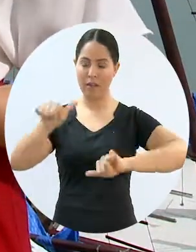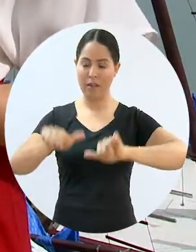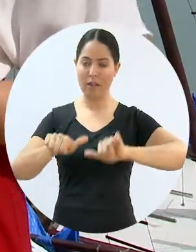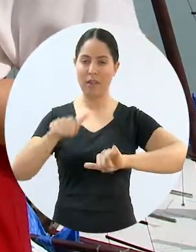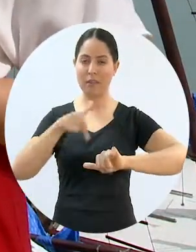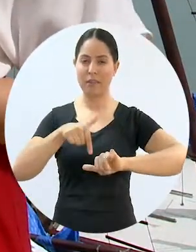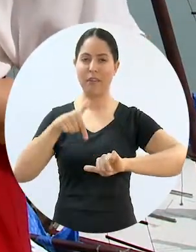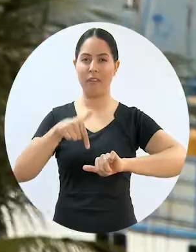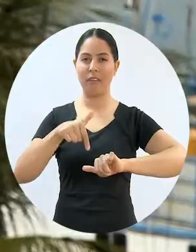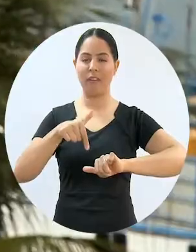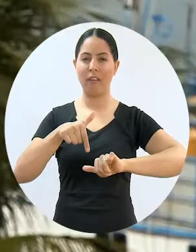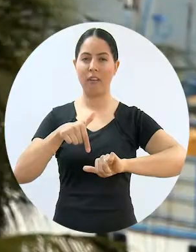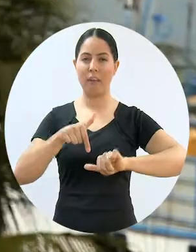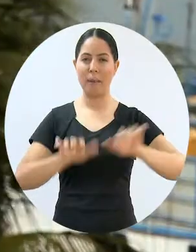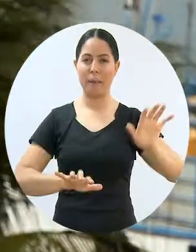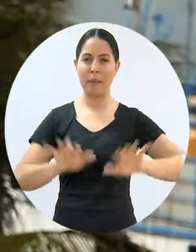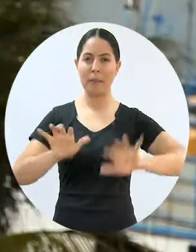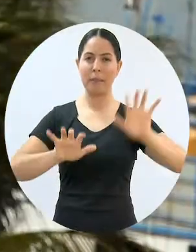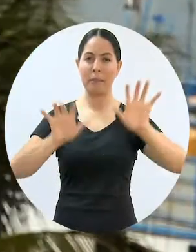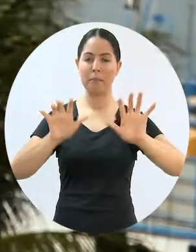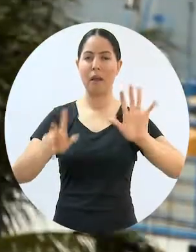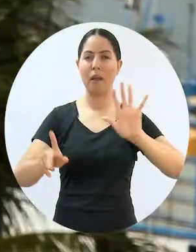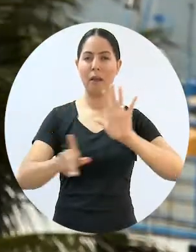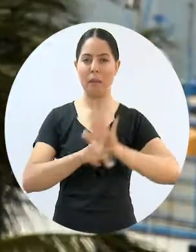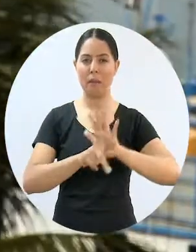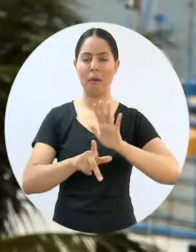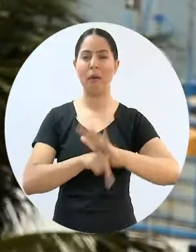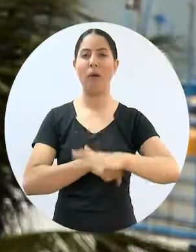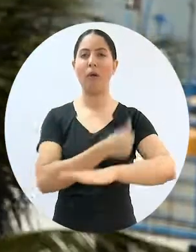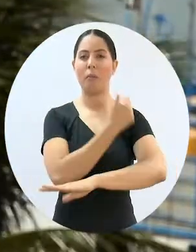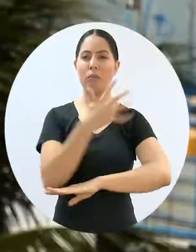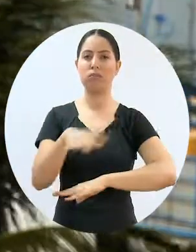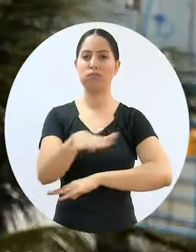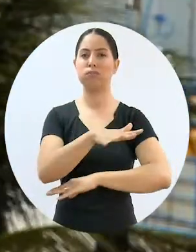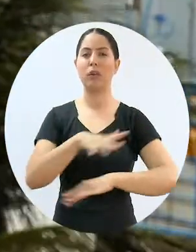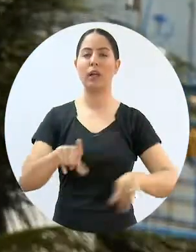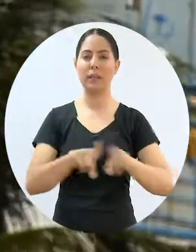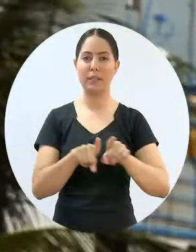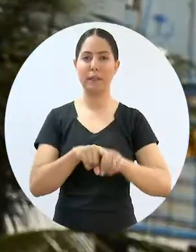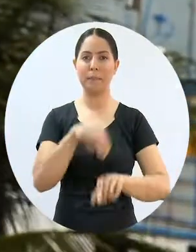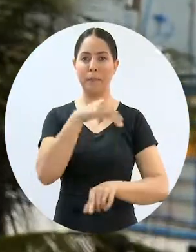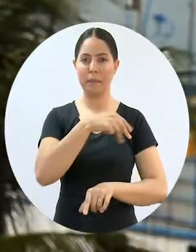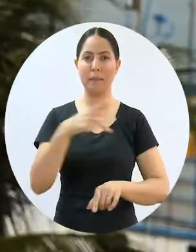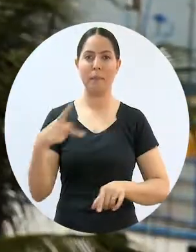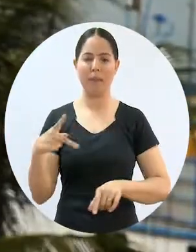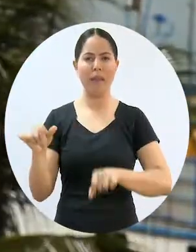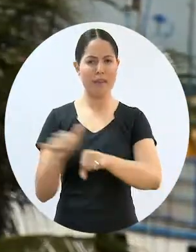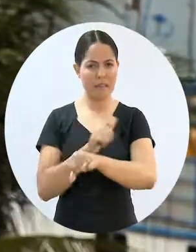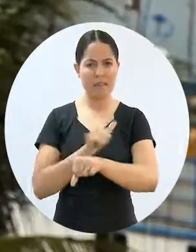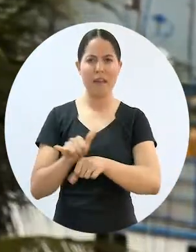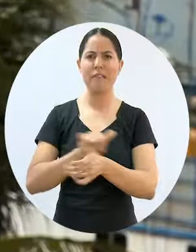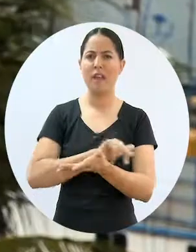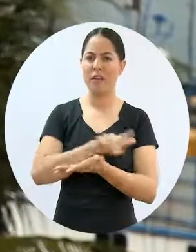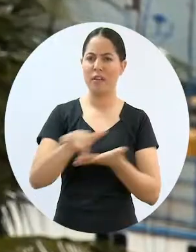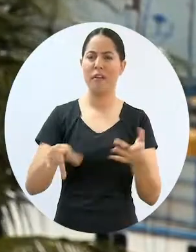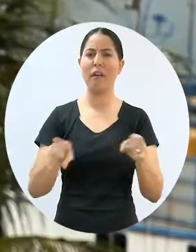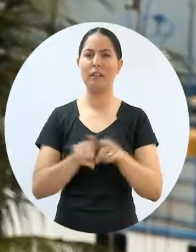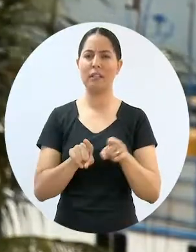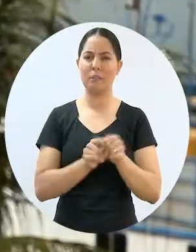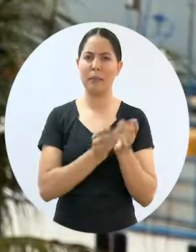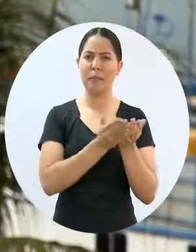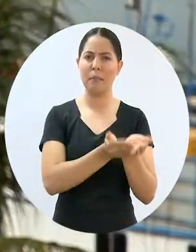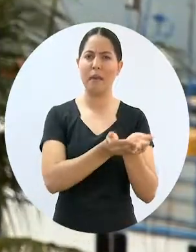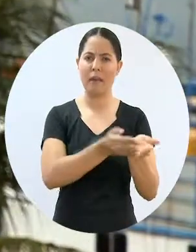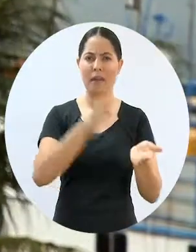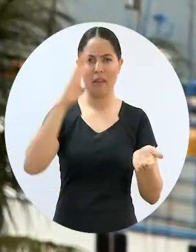de os órgãos ambientais aqui, juntamente com o Ministério Público, estarem realizando um trabalho bastante articulado junto com a Marinha do